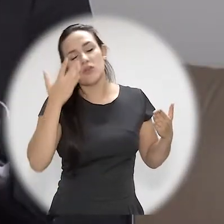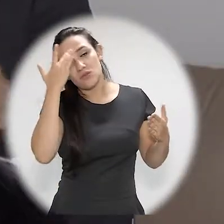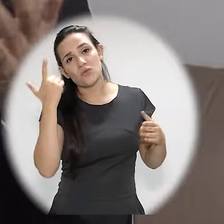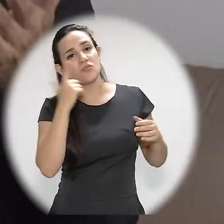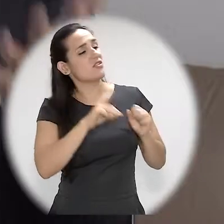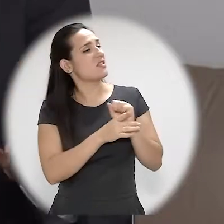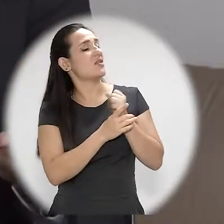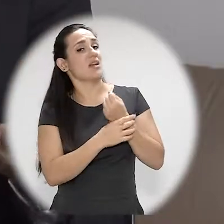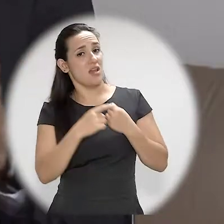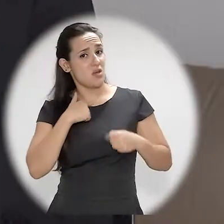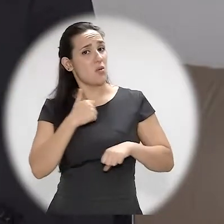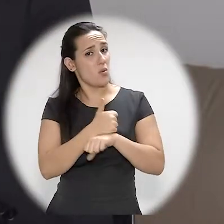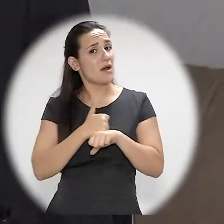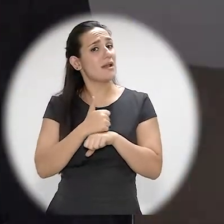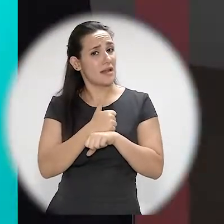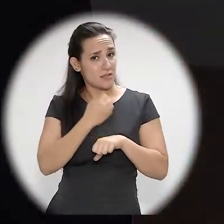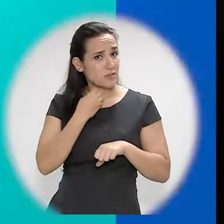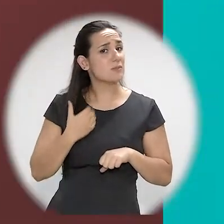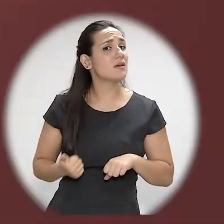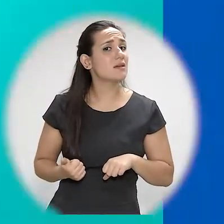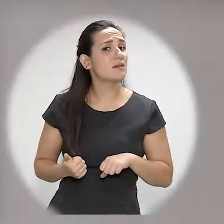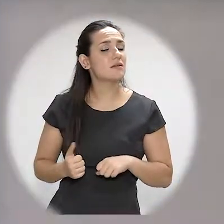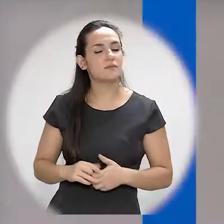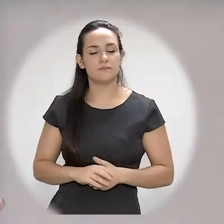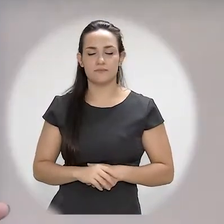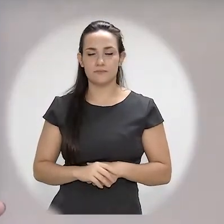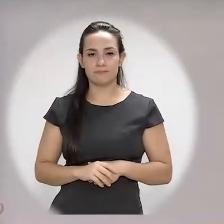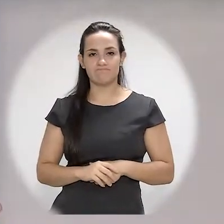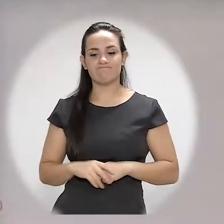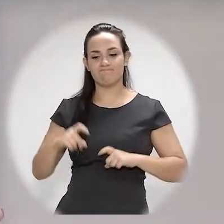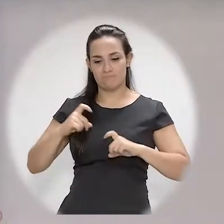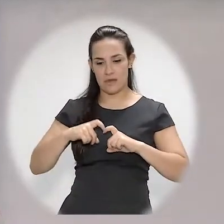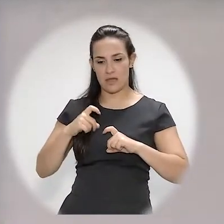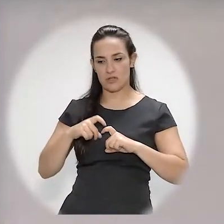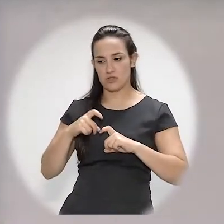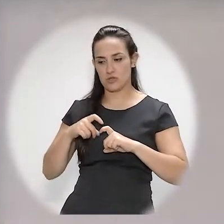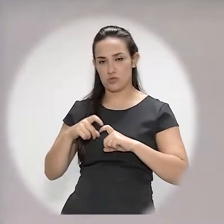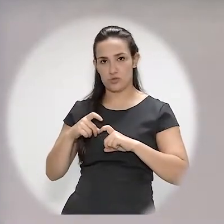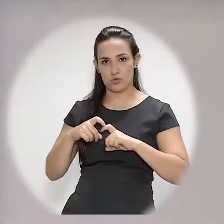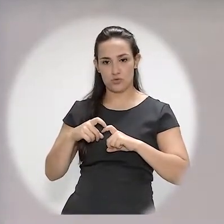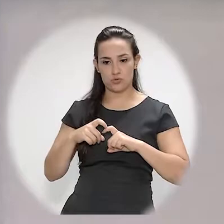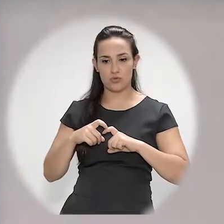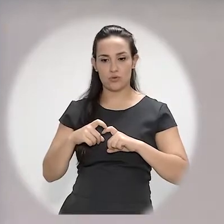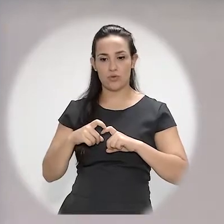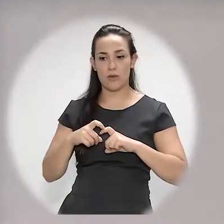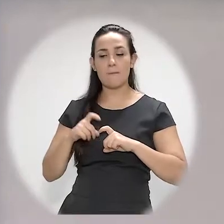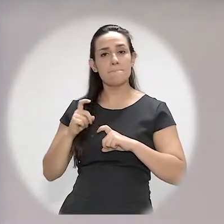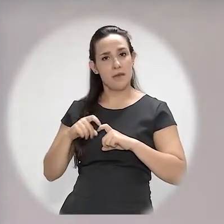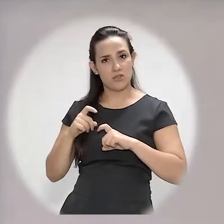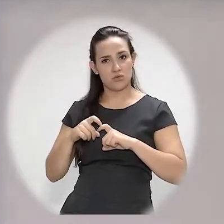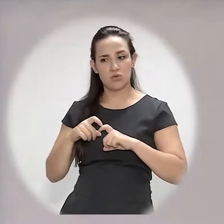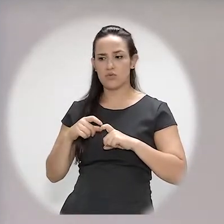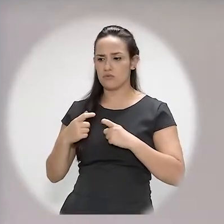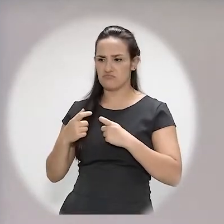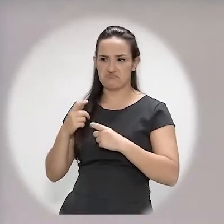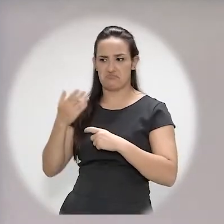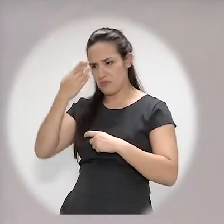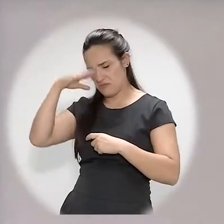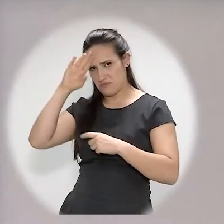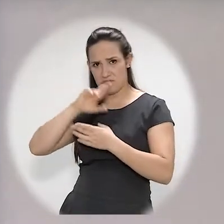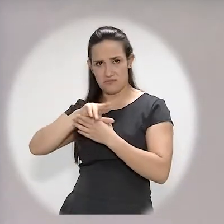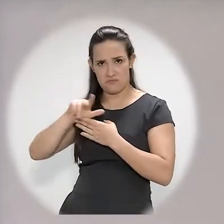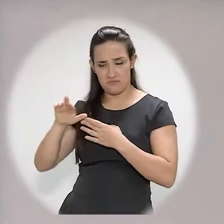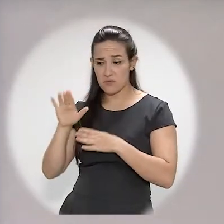e capacidade para poder trabalhar tranquilo. Quem cuida da saúde de quem cuida da nossa saúde.